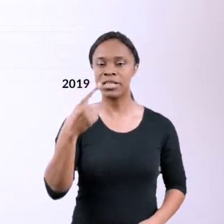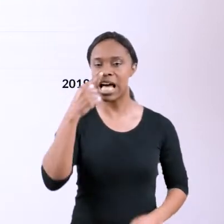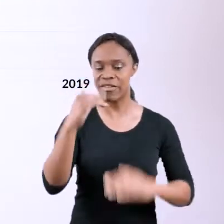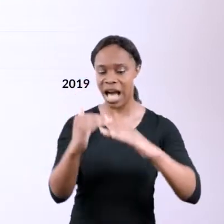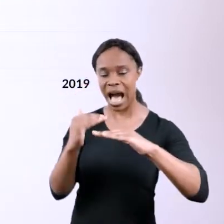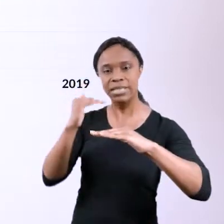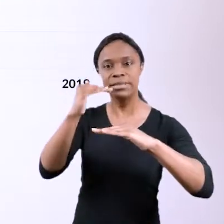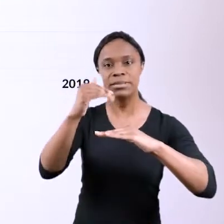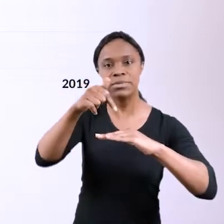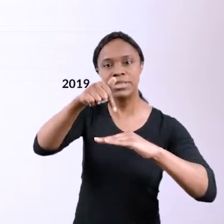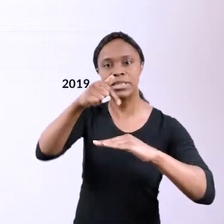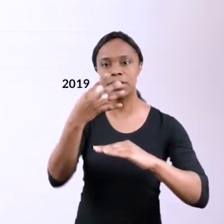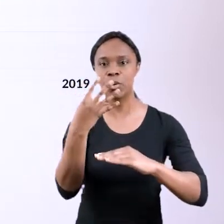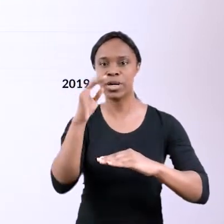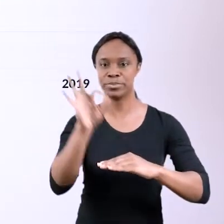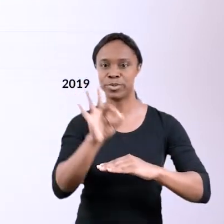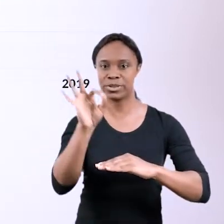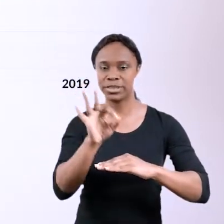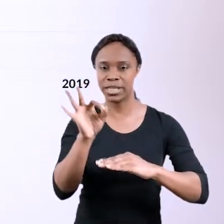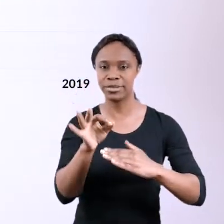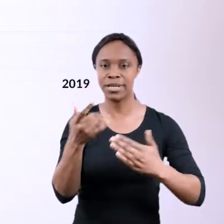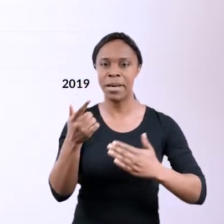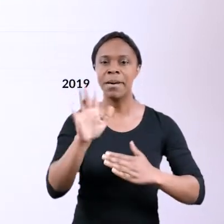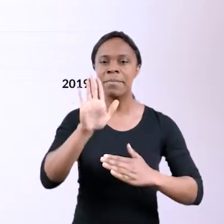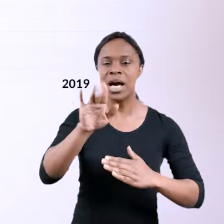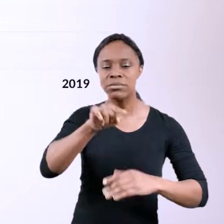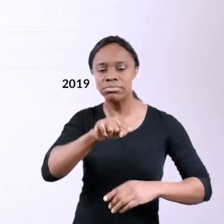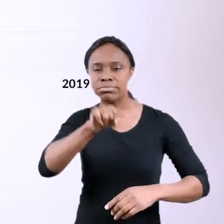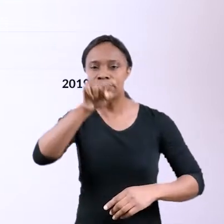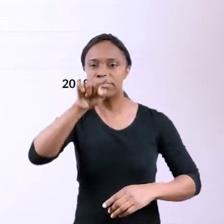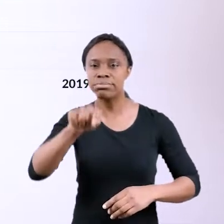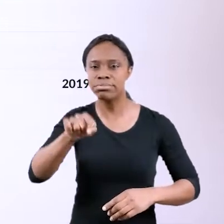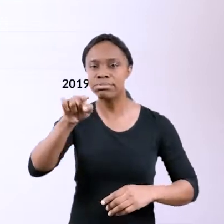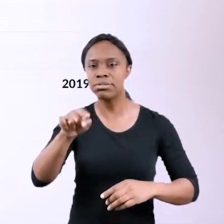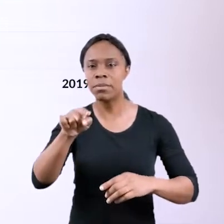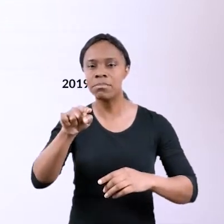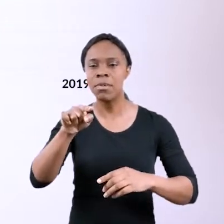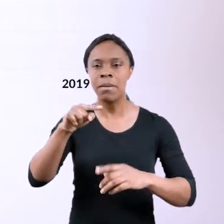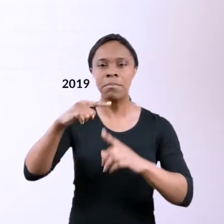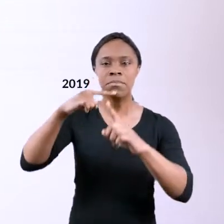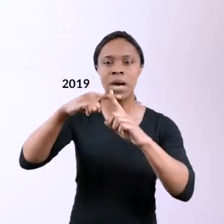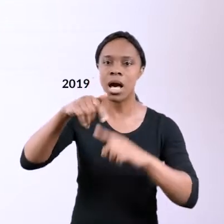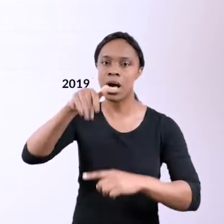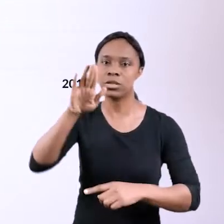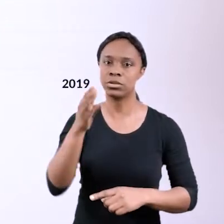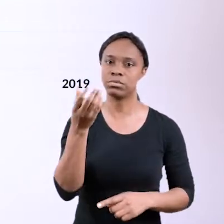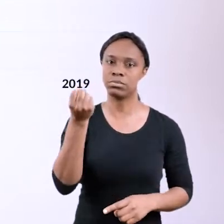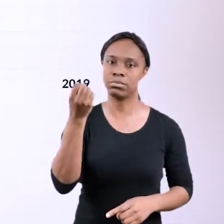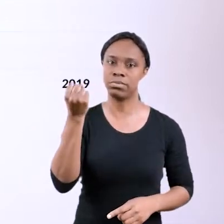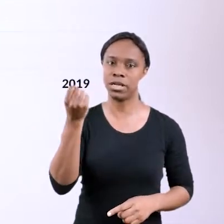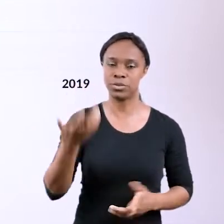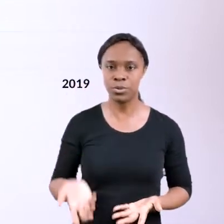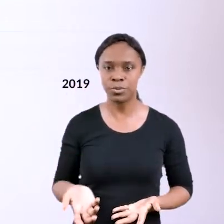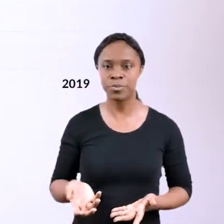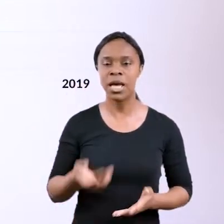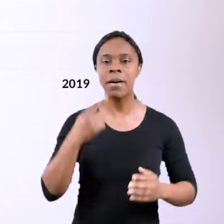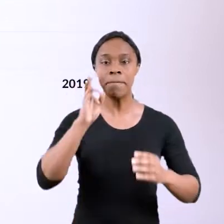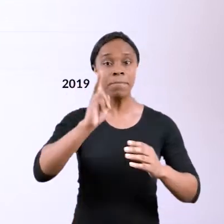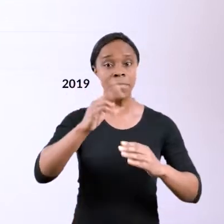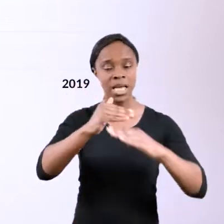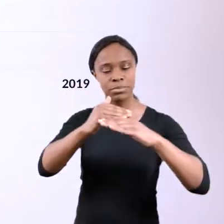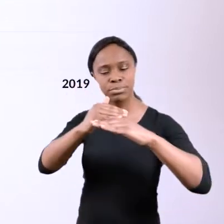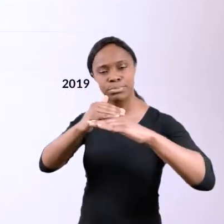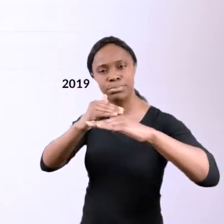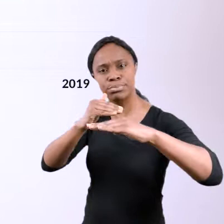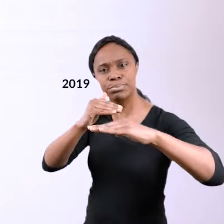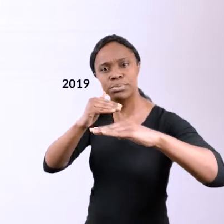dos 74%, com uma pequena variação para mais no caso dos homens brancos. No mesmo período, as taxas